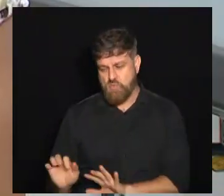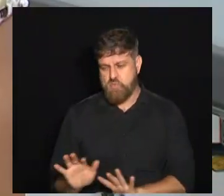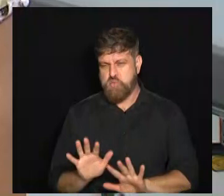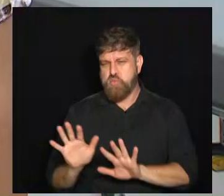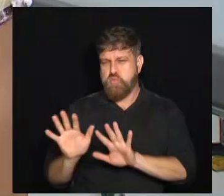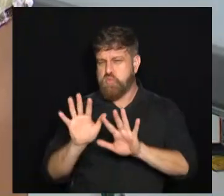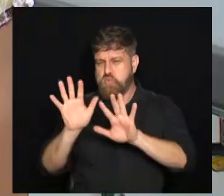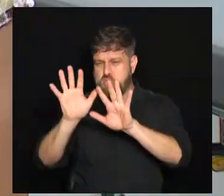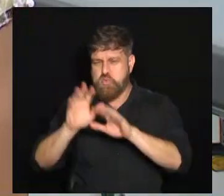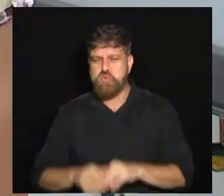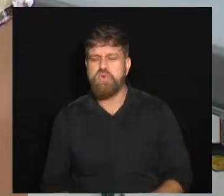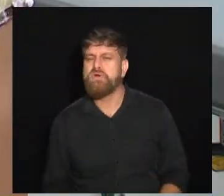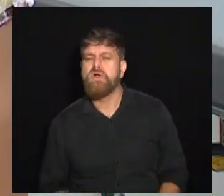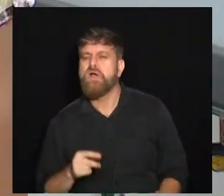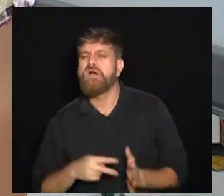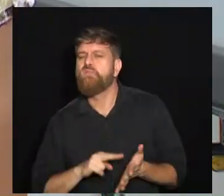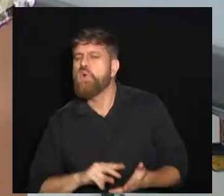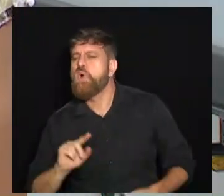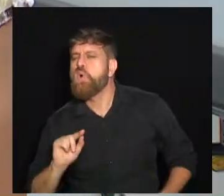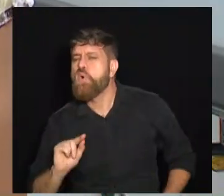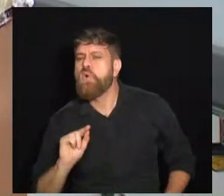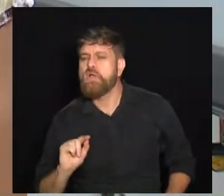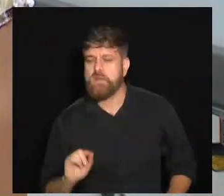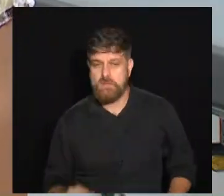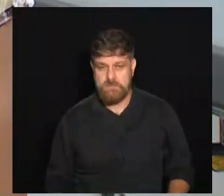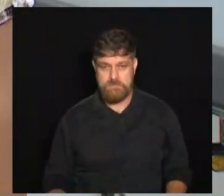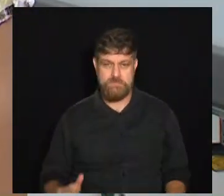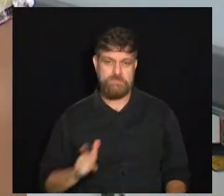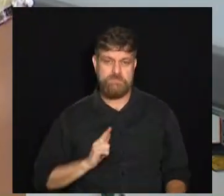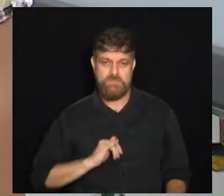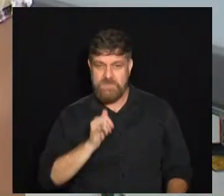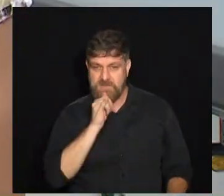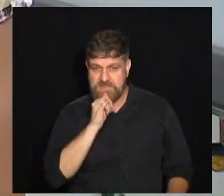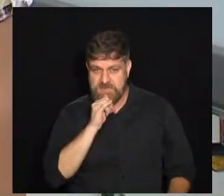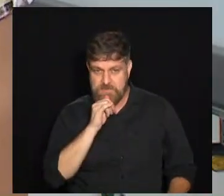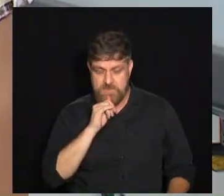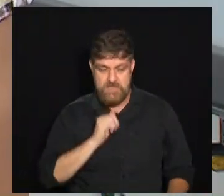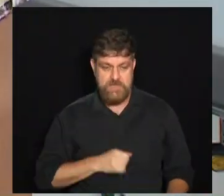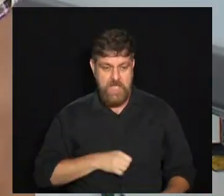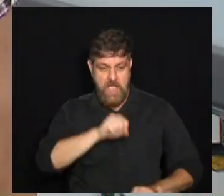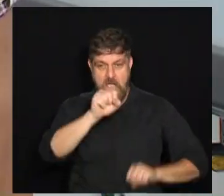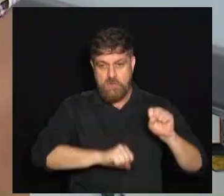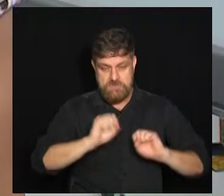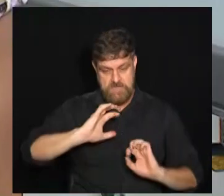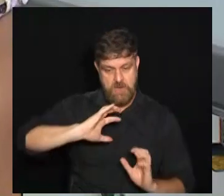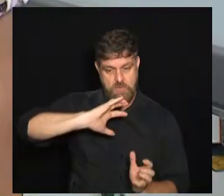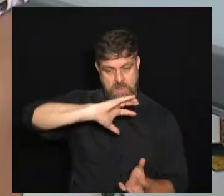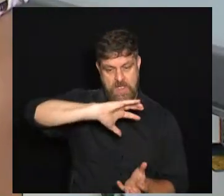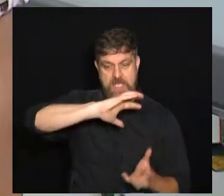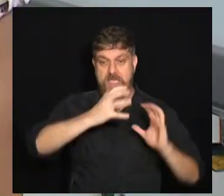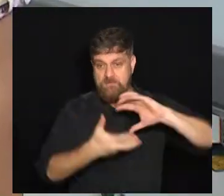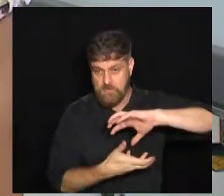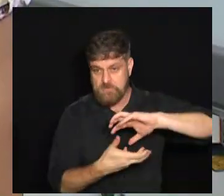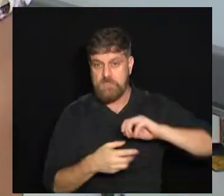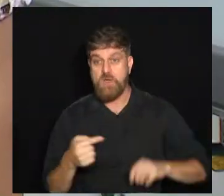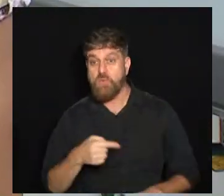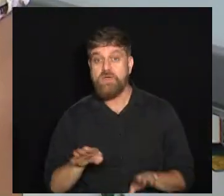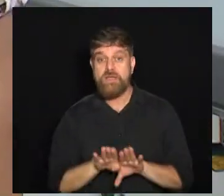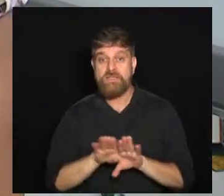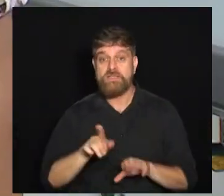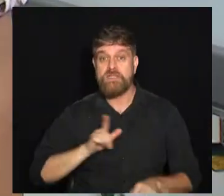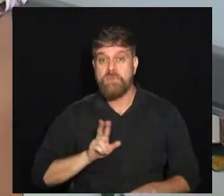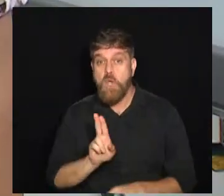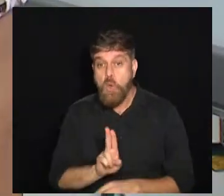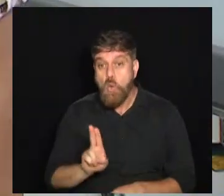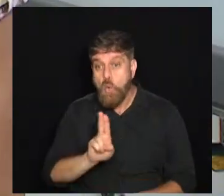que é isso? Isso acontece desde a Revolução Industrial e é um aumento, né, do consumo, do